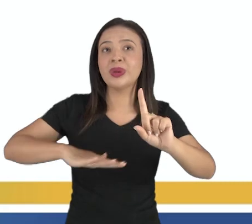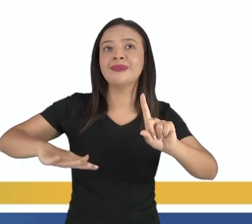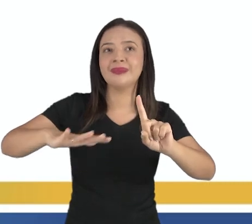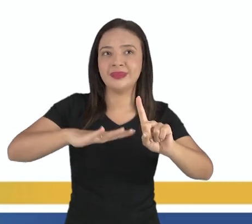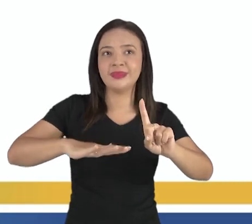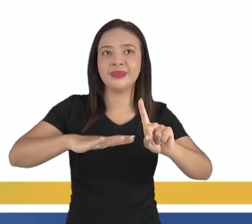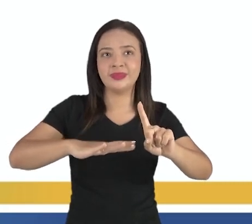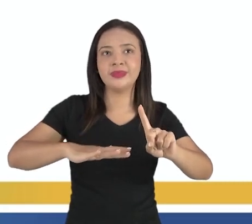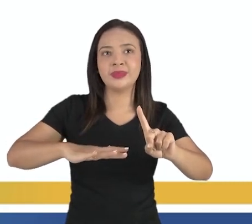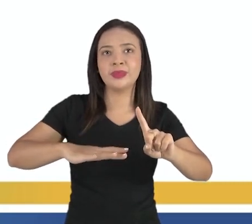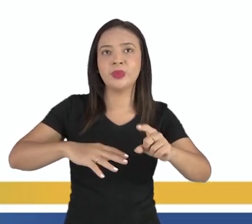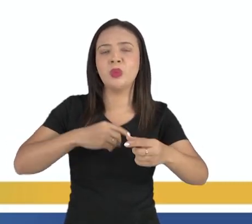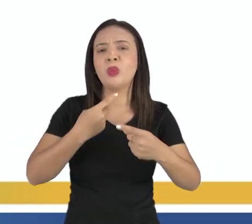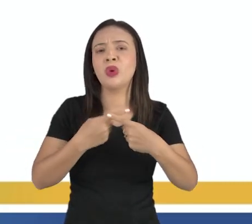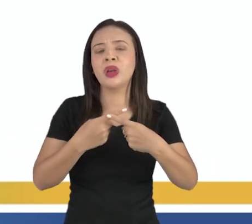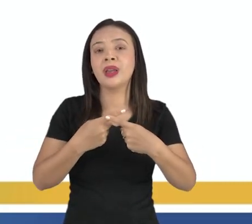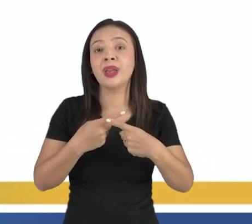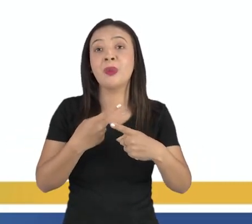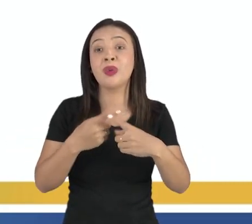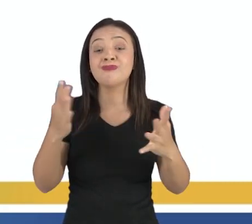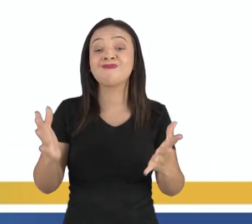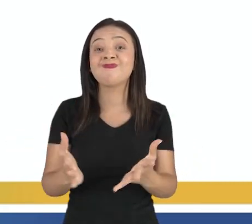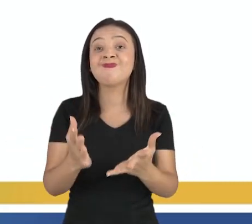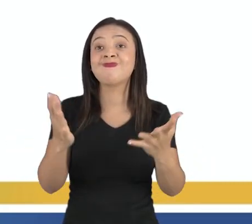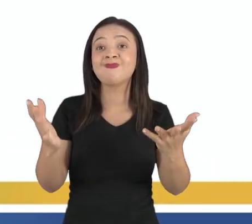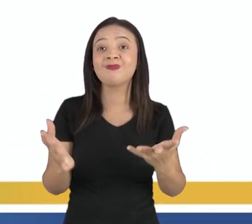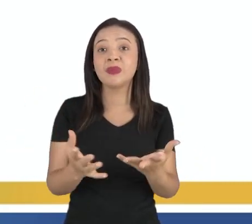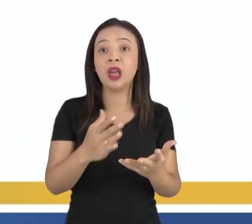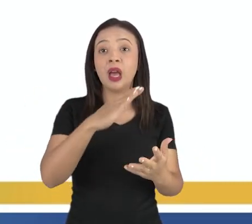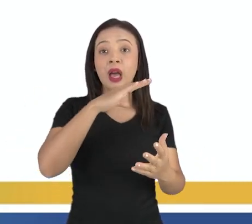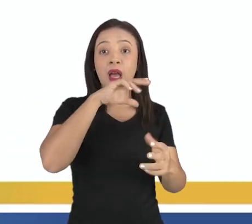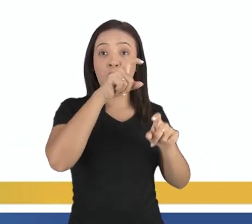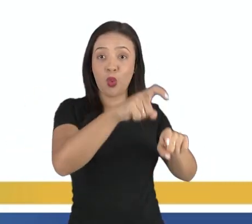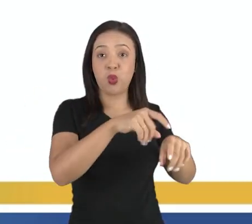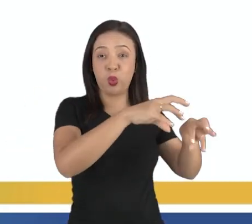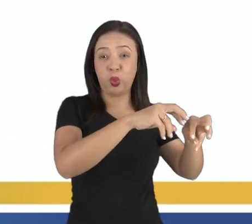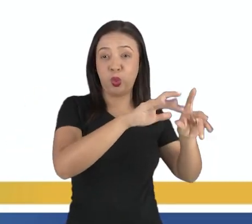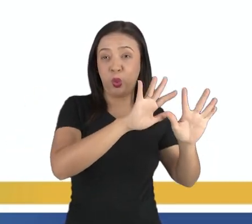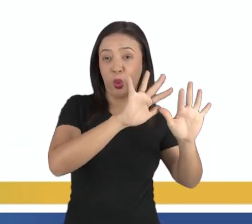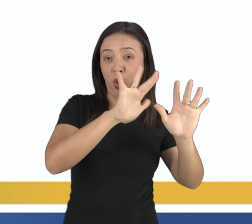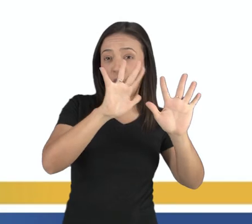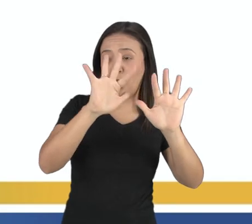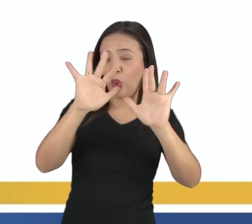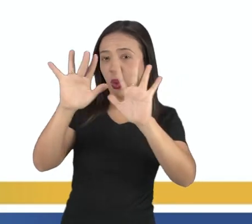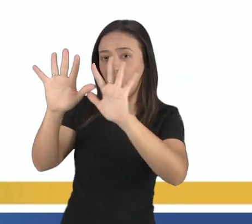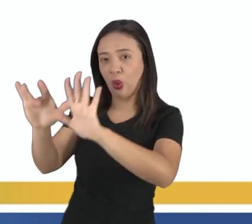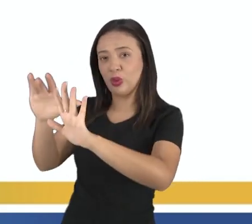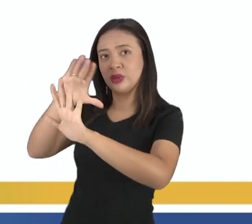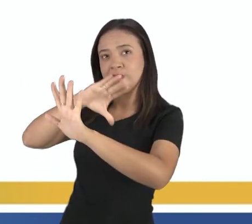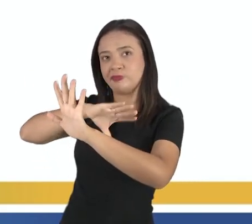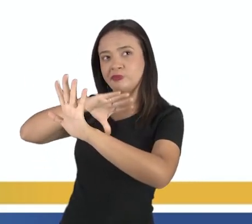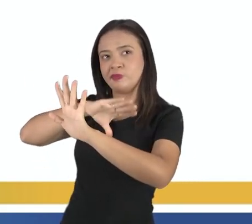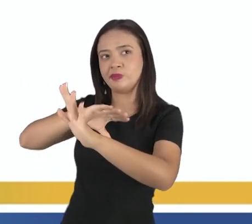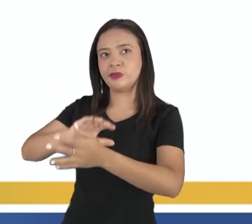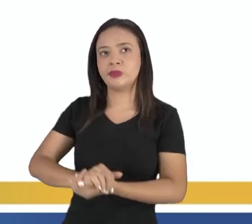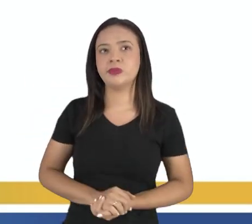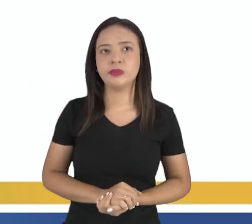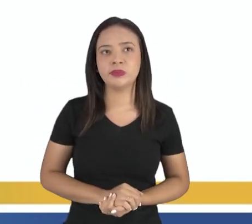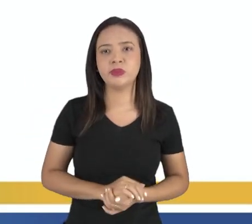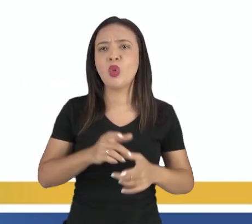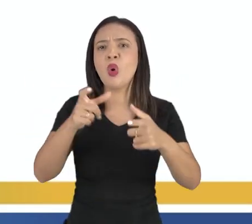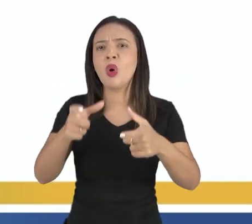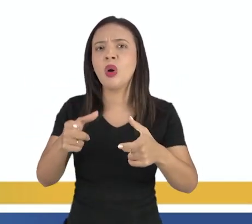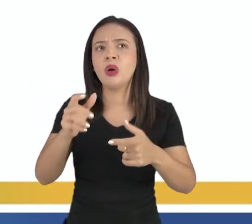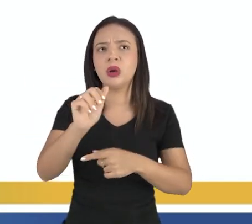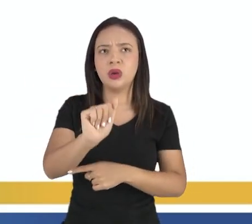das sociedades no sentido de propiciar a formação do êxodo rural, que é a migração em massa da população. Para onde? Letra